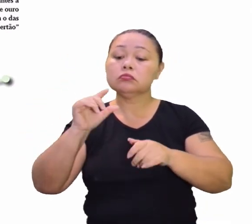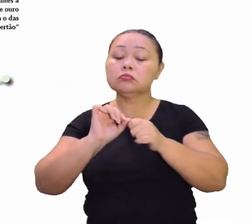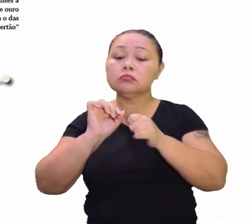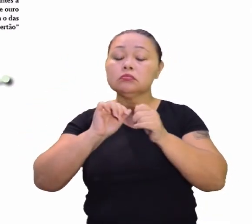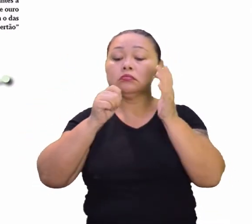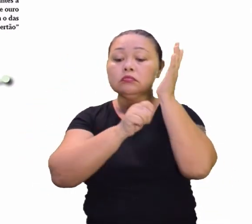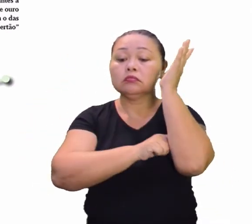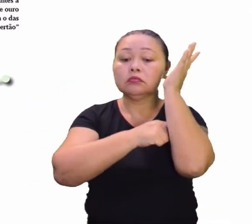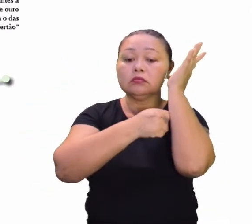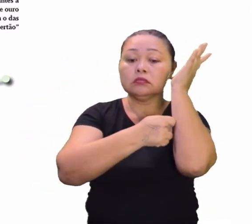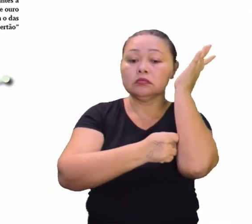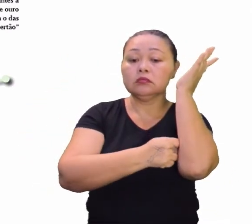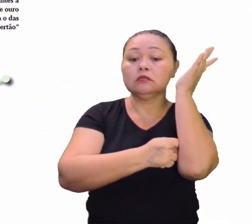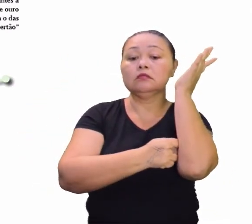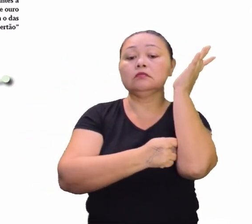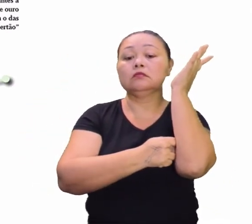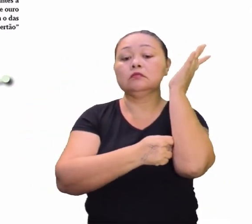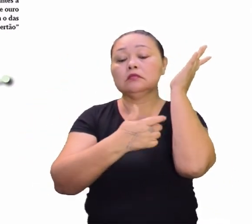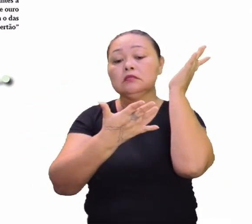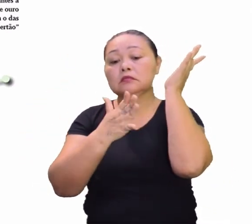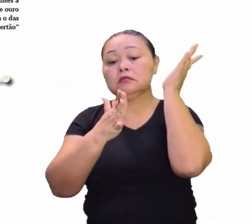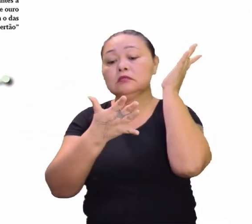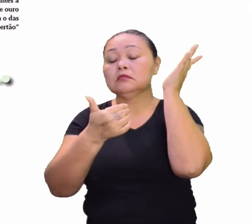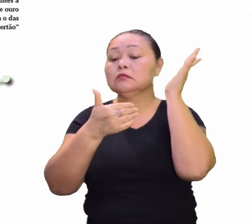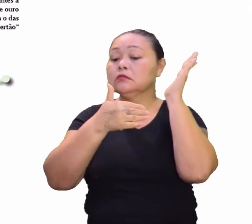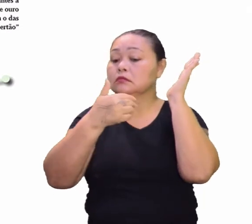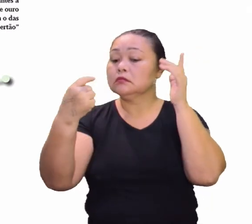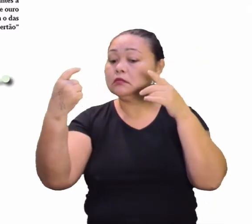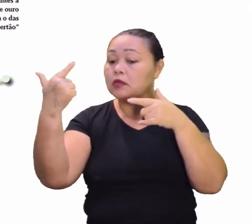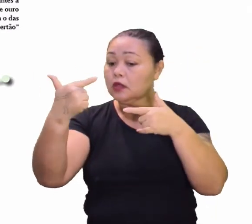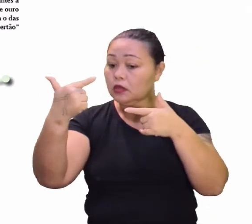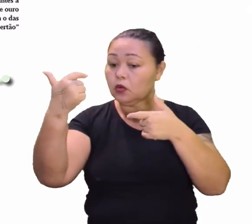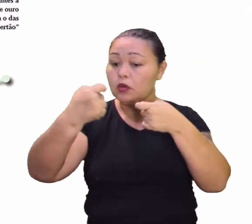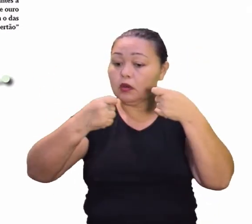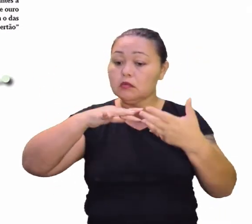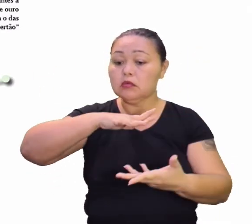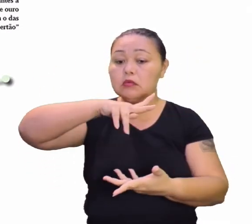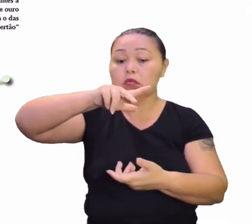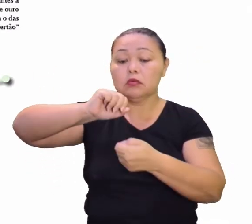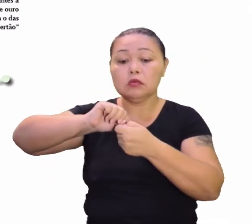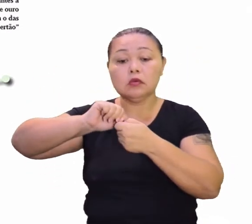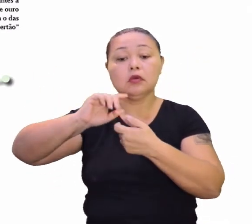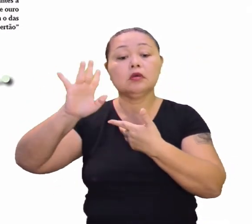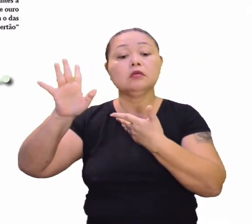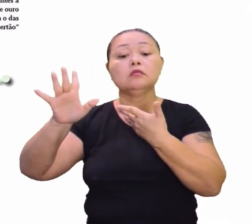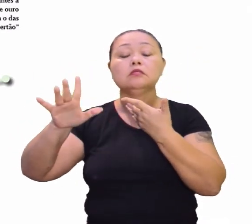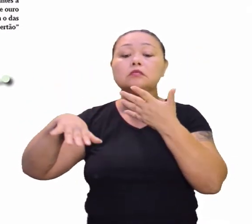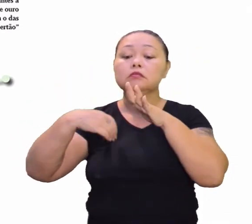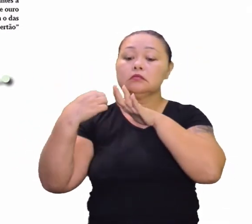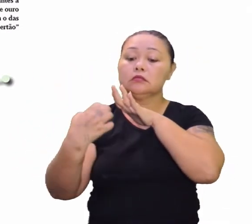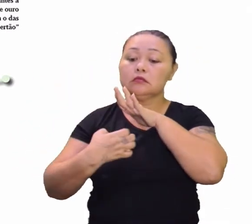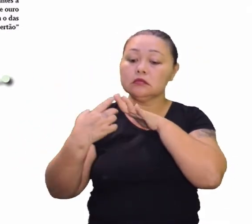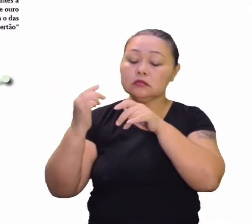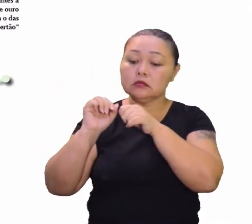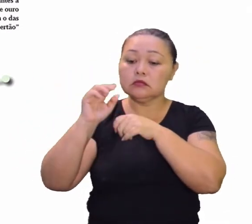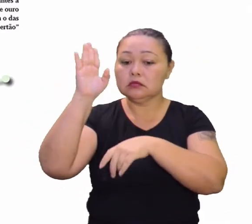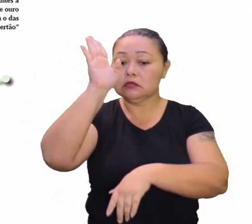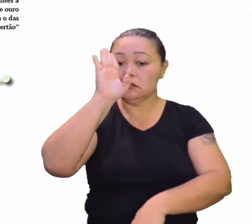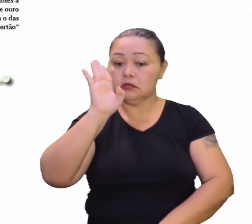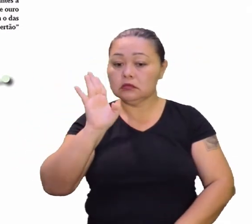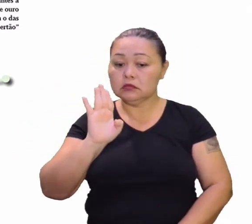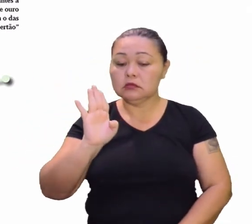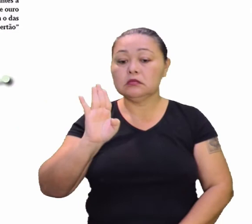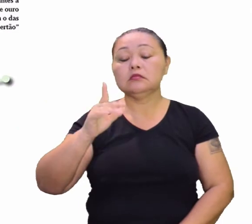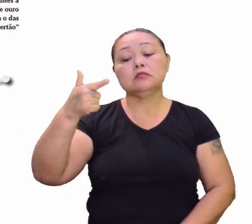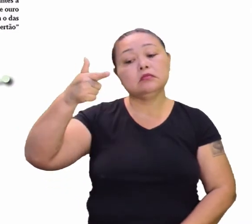ciclo da borracha, que foi o segundo ciclo, durante a Segunda Guerra Mundial, e aí a industrialização do Brasil, nós